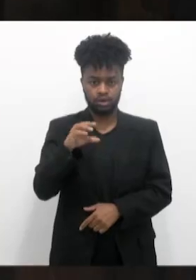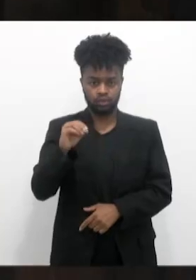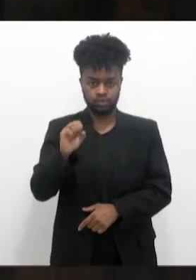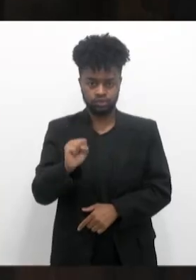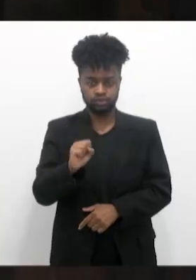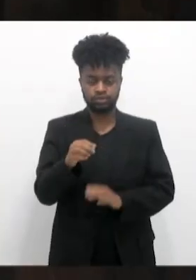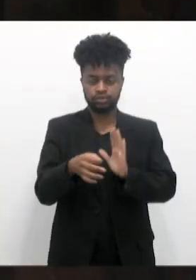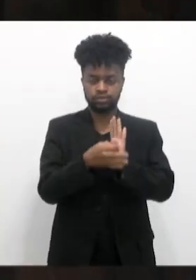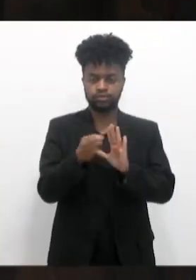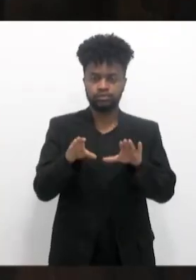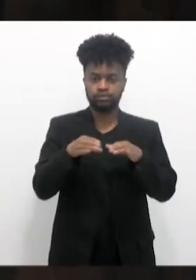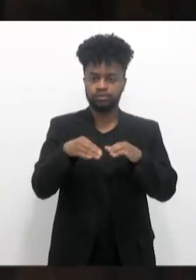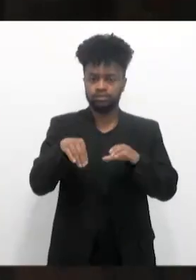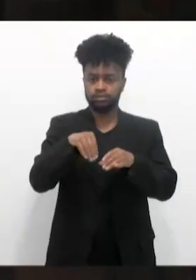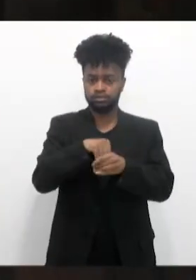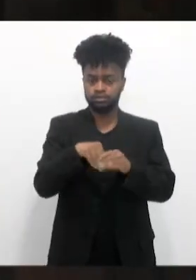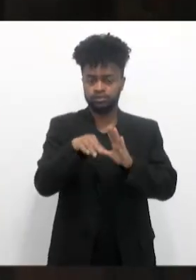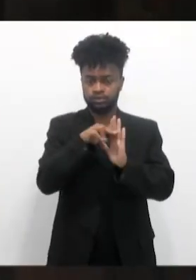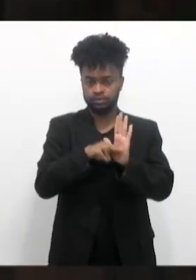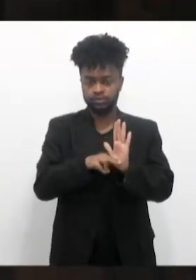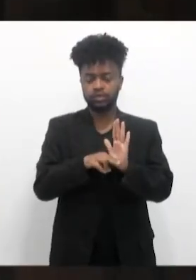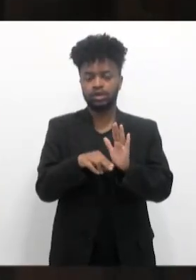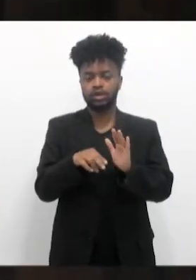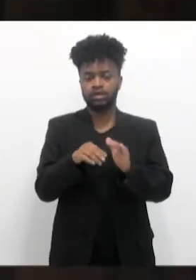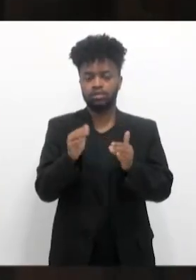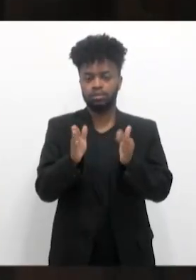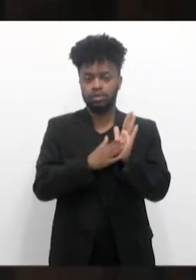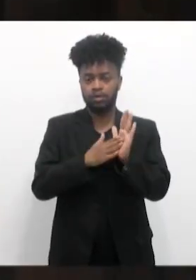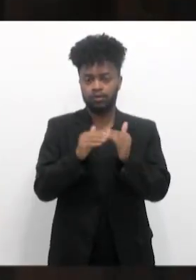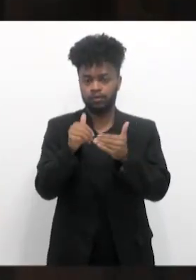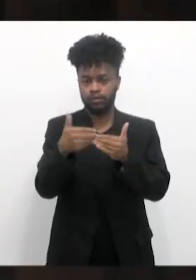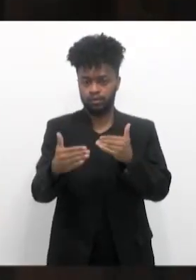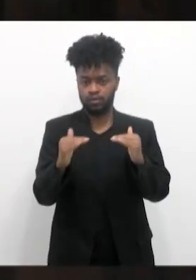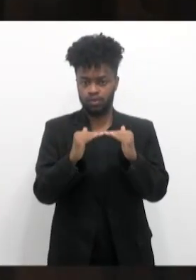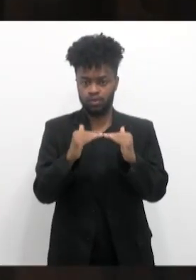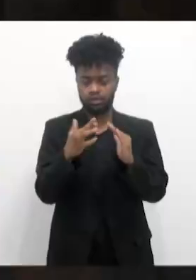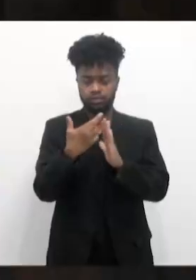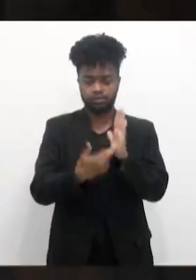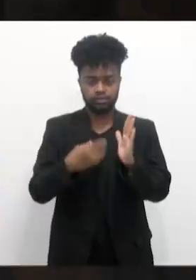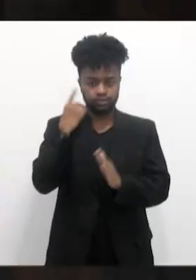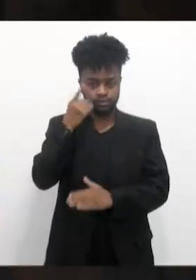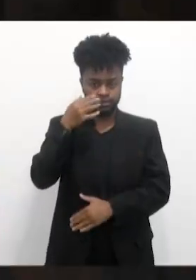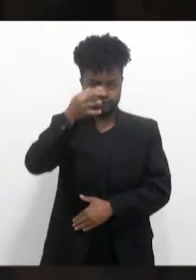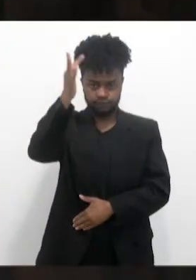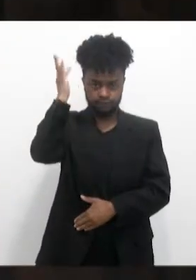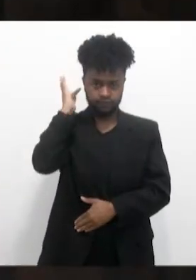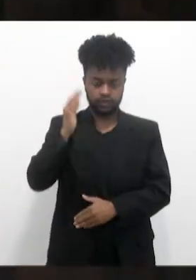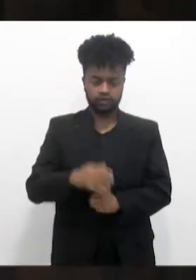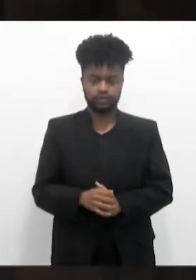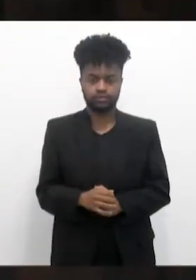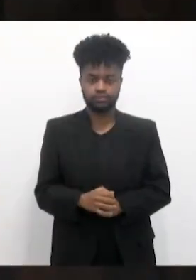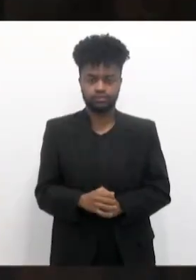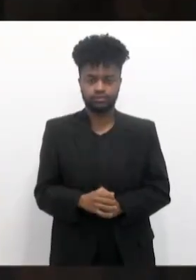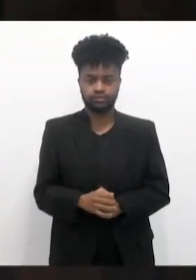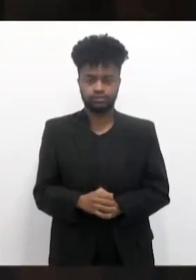da Comissão de Normas Internas e Proposição Externa, favorável. Relator, deputado Fred Pacheco.